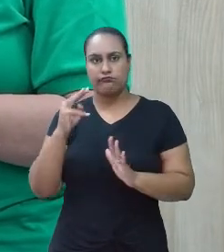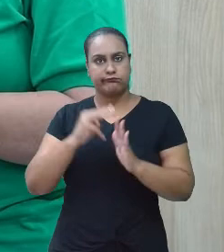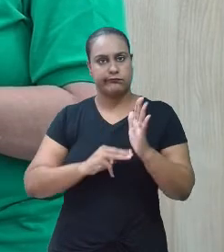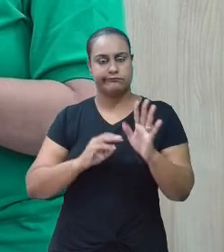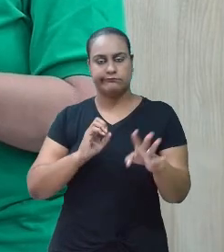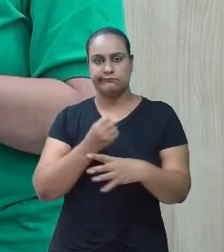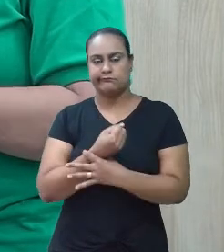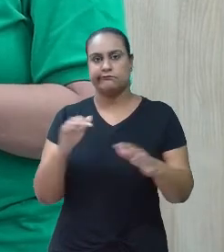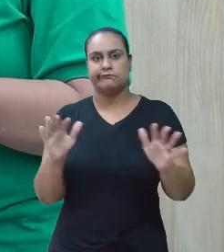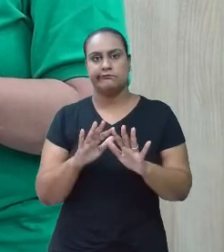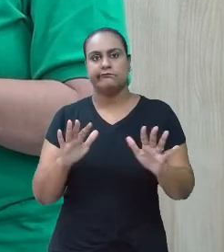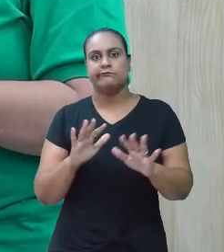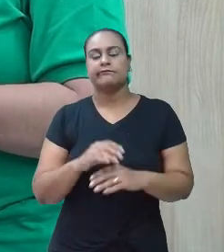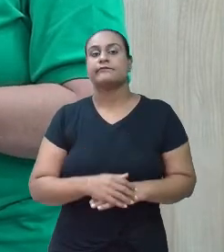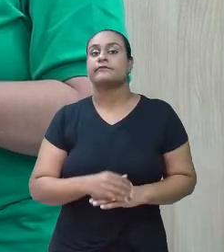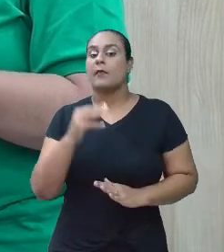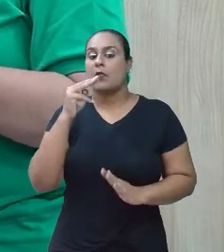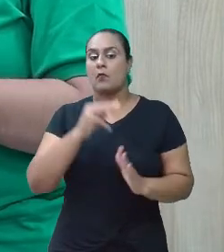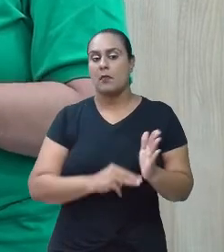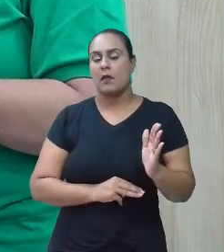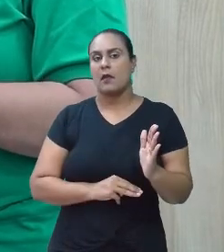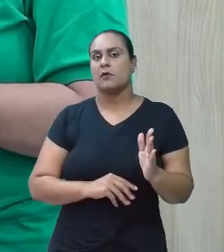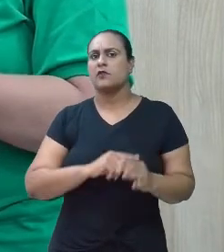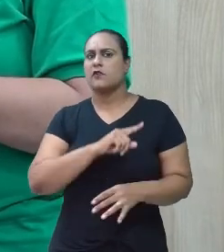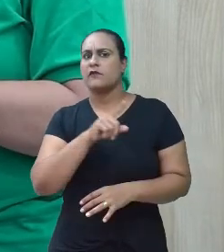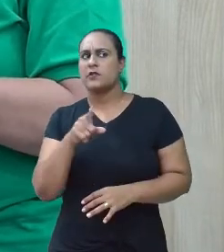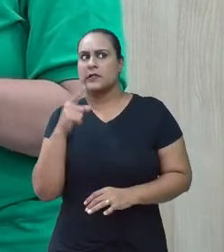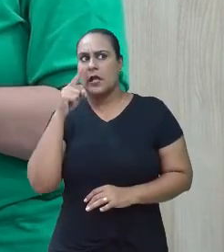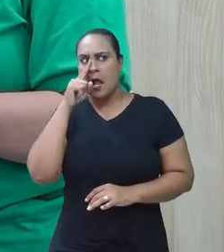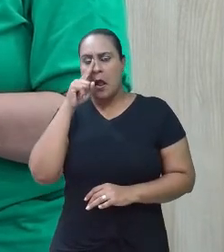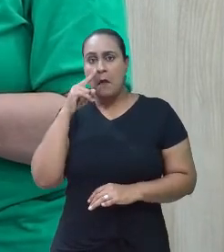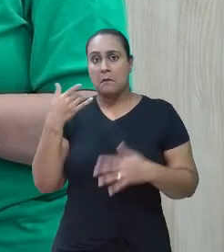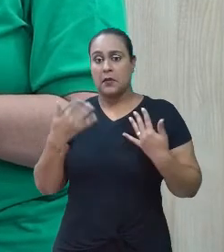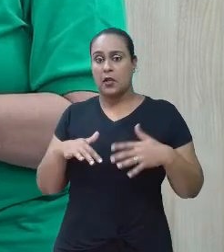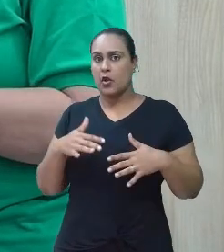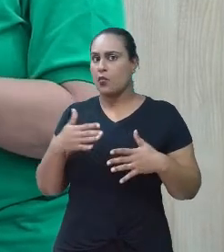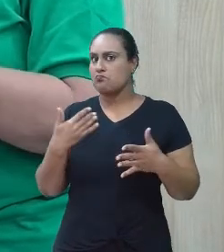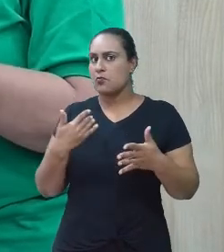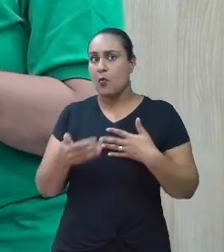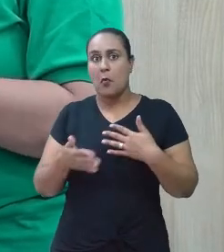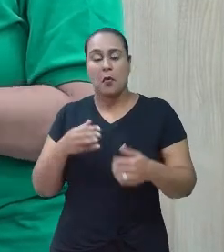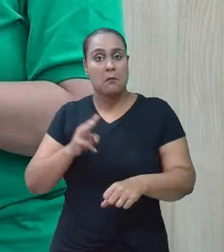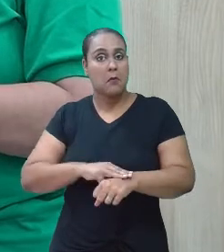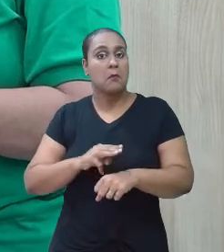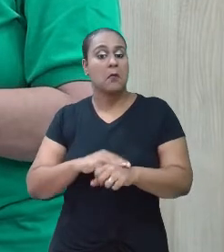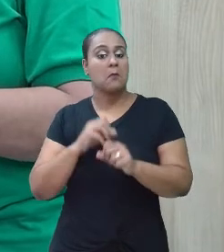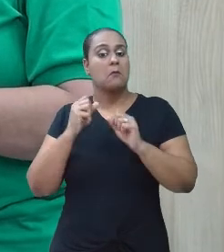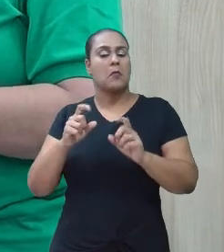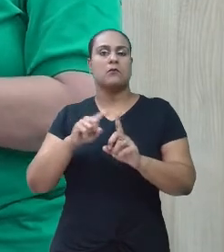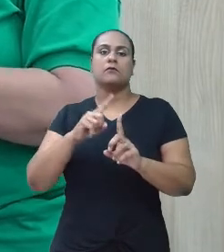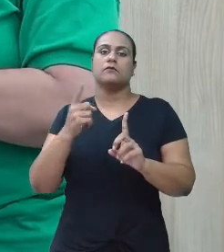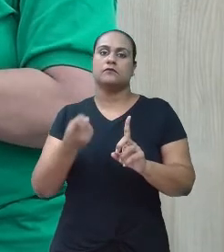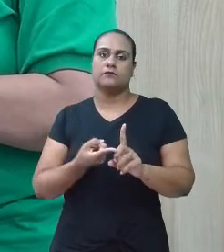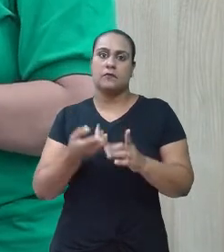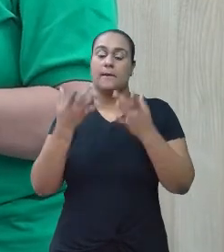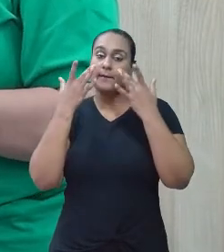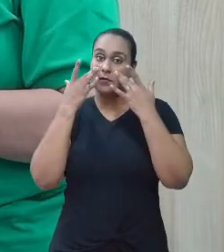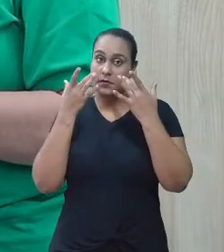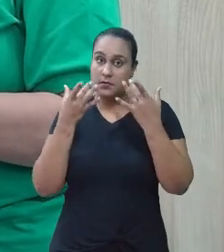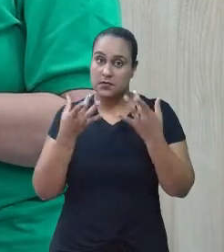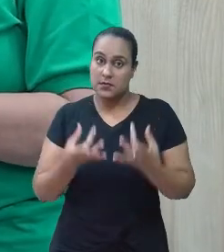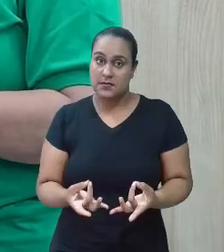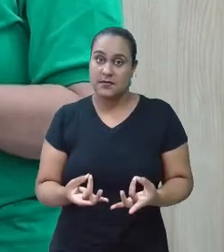seguro. É um método que você aí está arriscado demais a engravidar. Então, é prestar atenção, como a professora